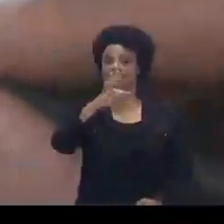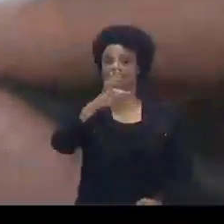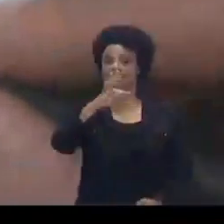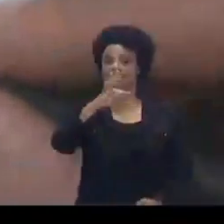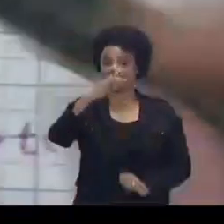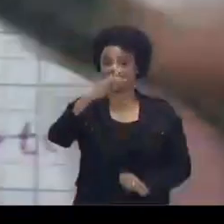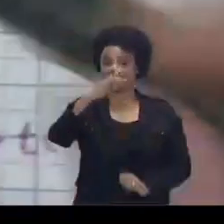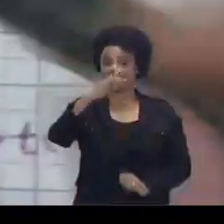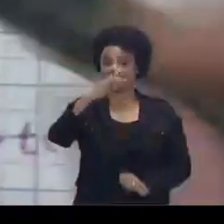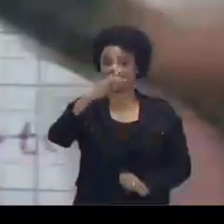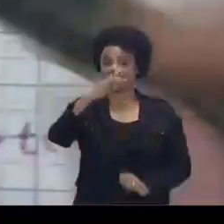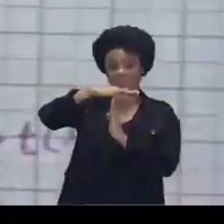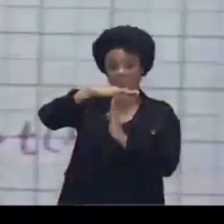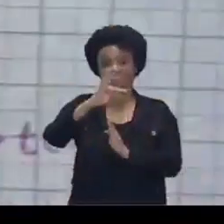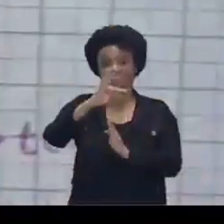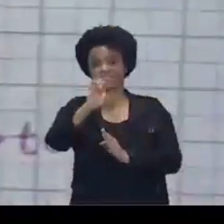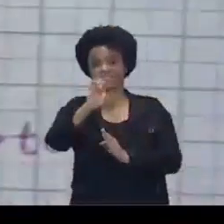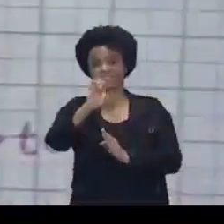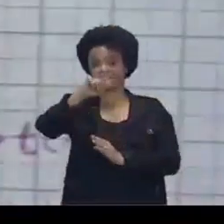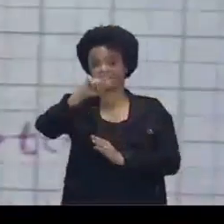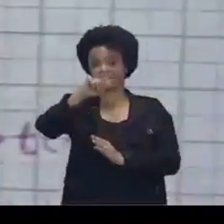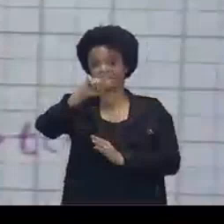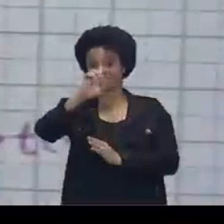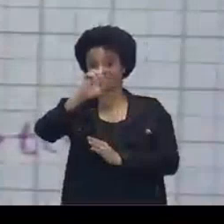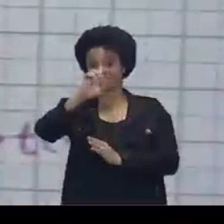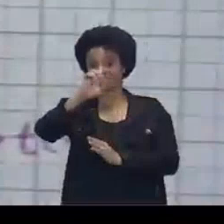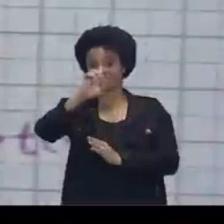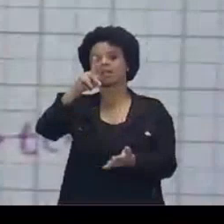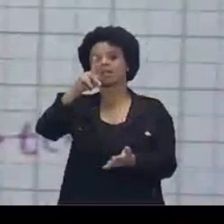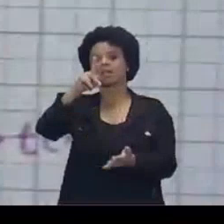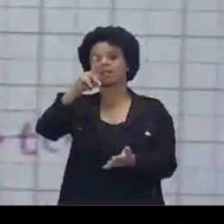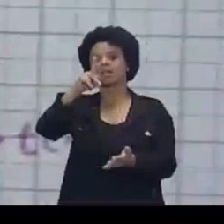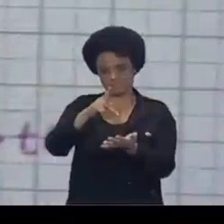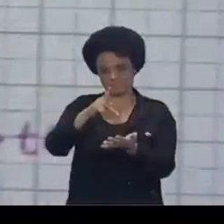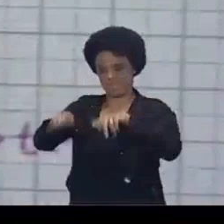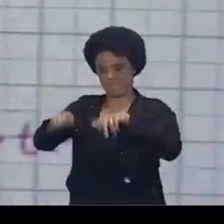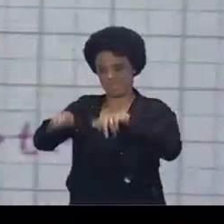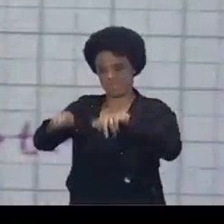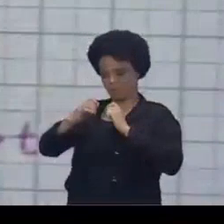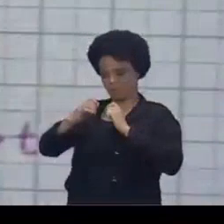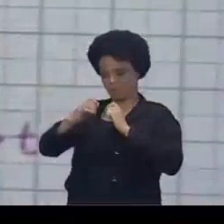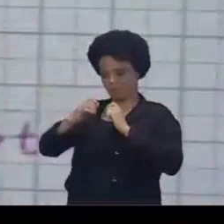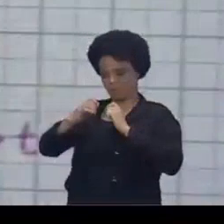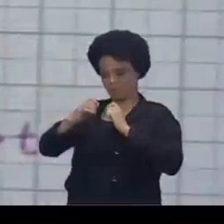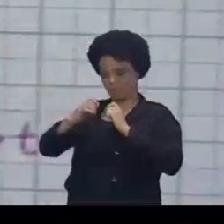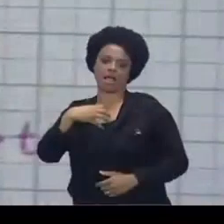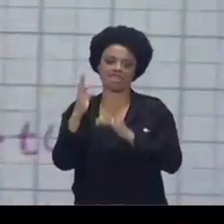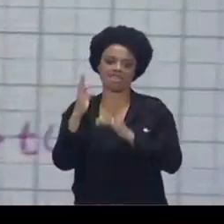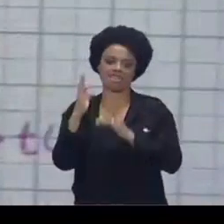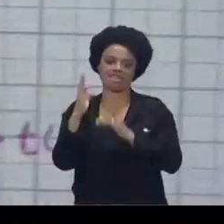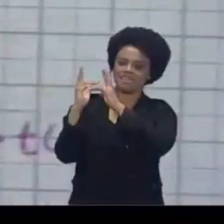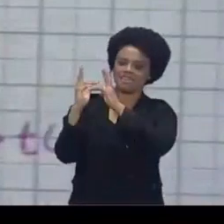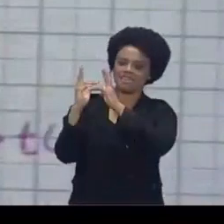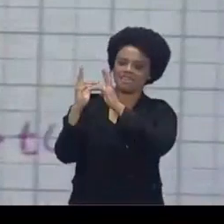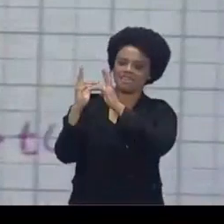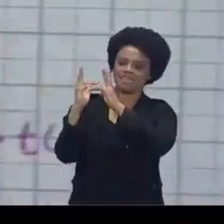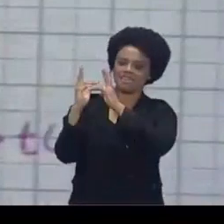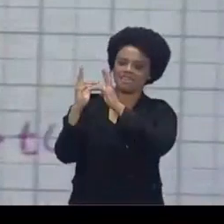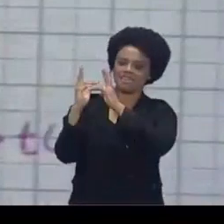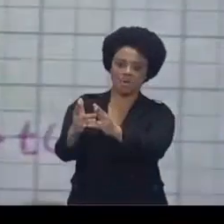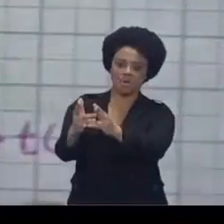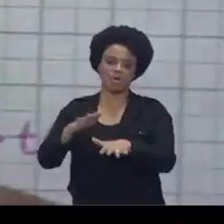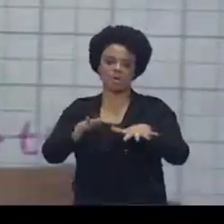reta, ela realmente me deu essa característica de uniformidade do meu